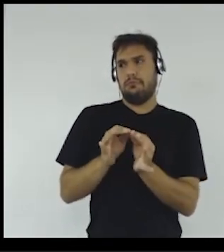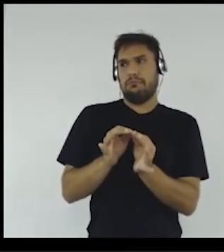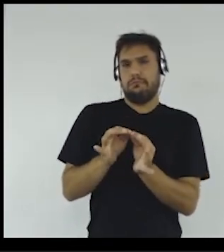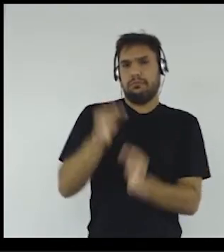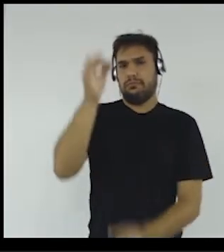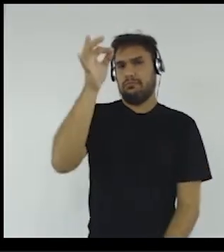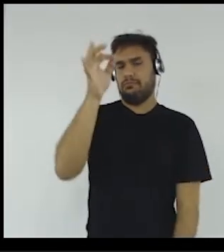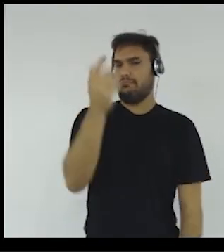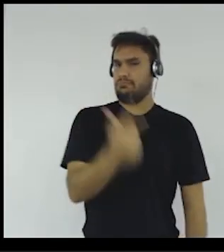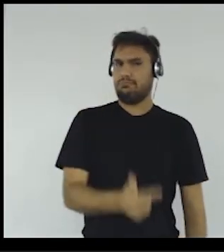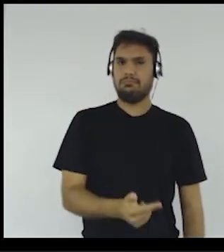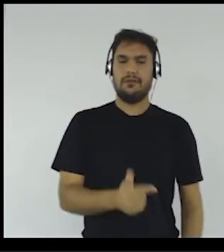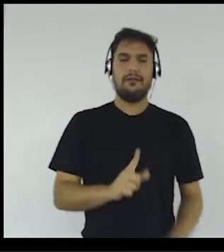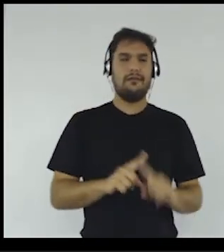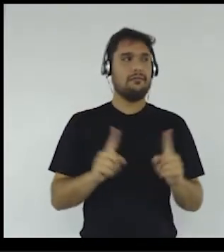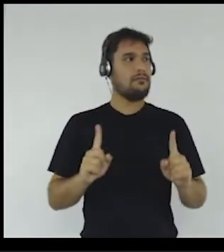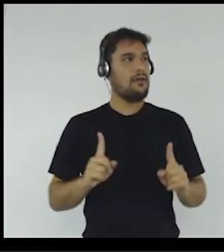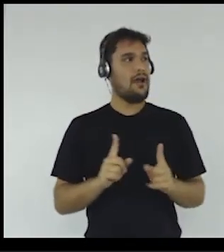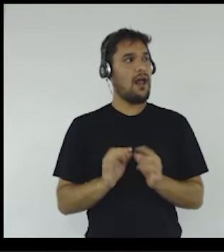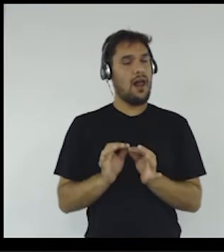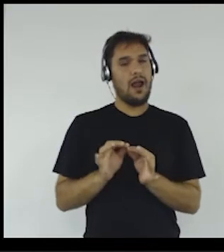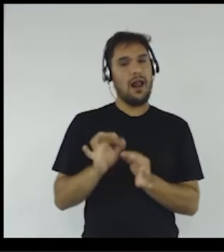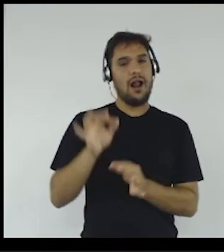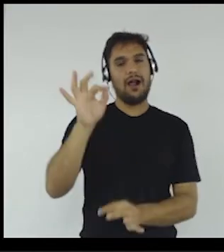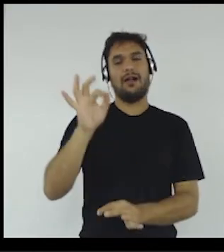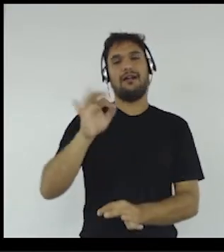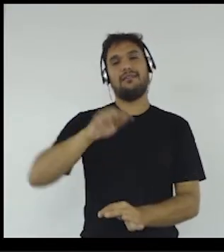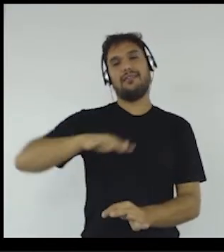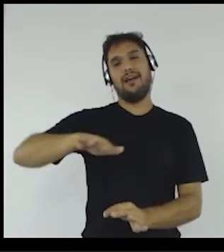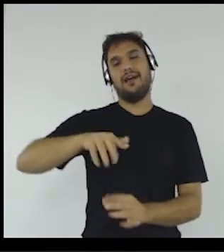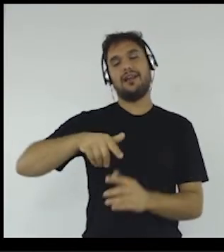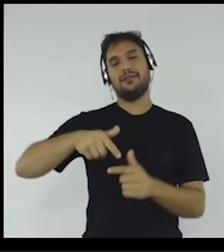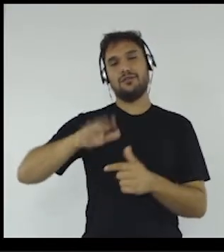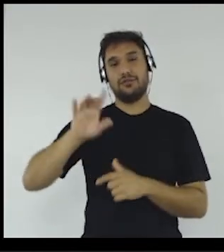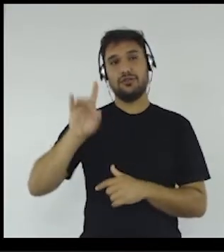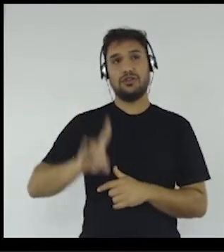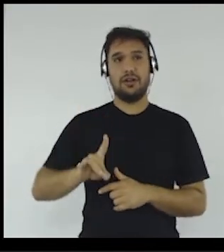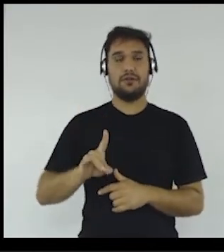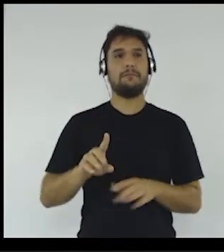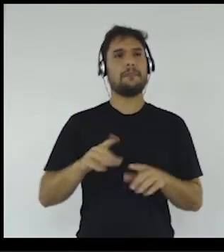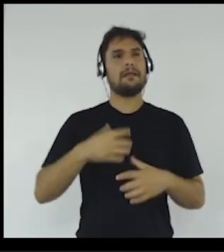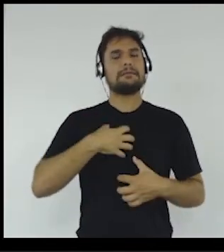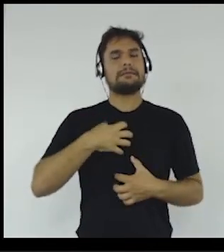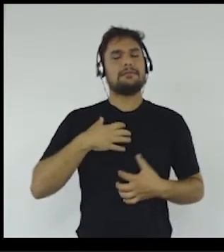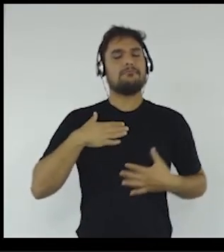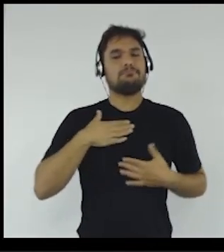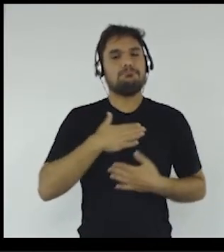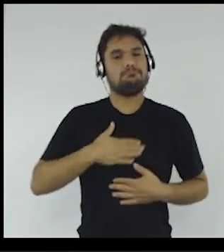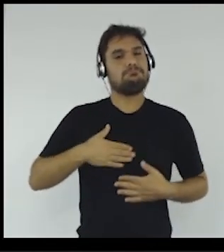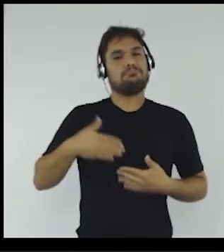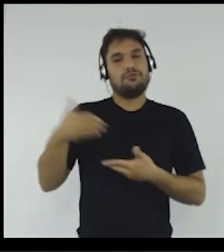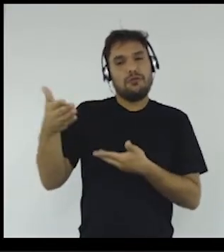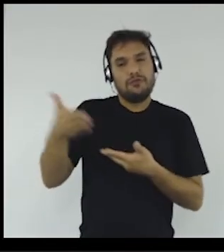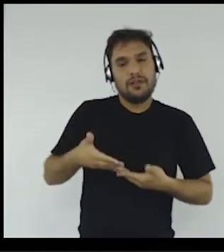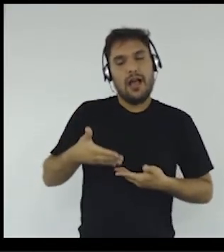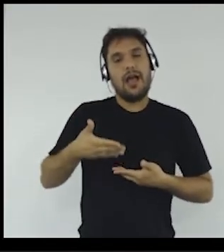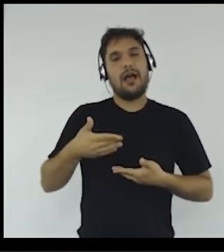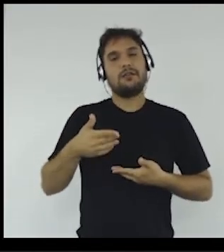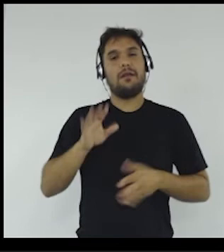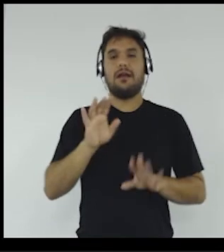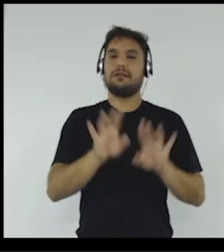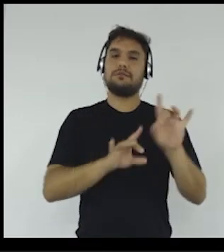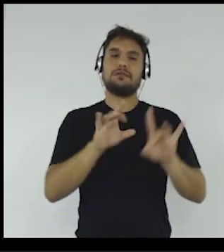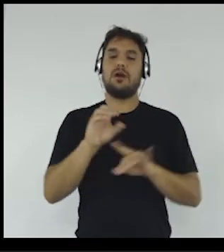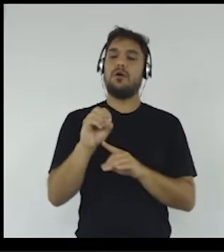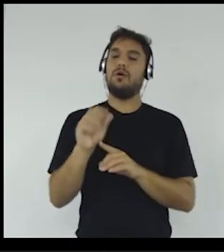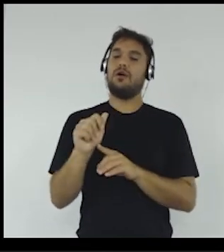sobre a sua trajetória no mundo do direito. Sinto-me agraciado em ter sido convidado por nossa tão prestigiada